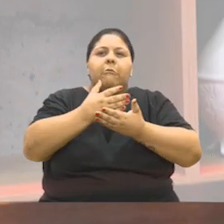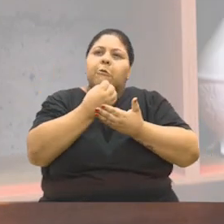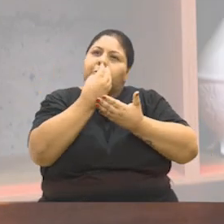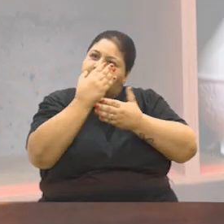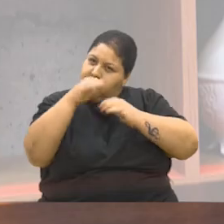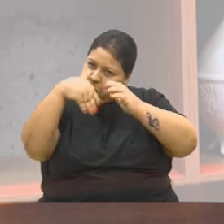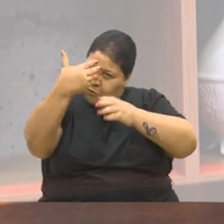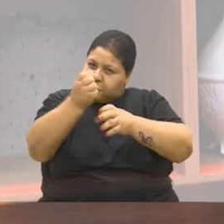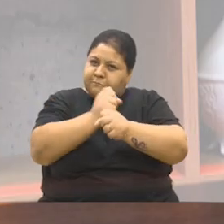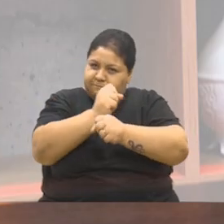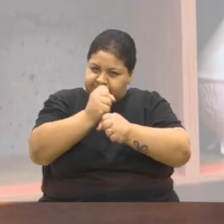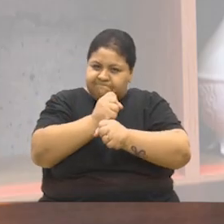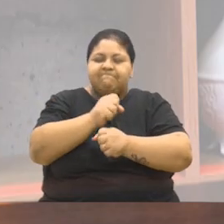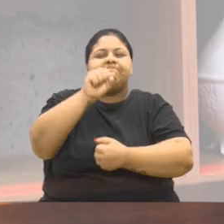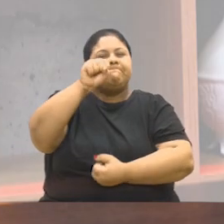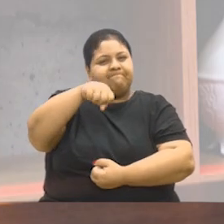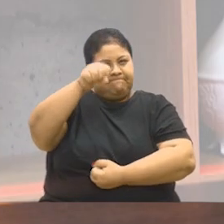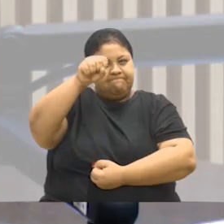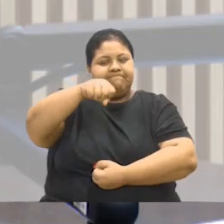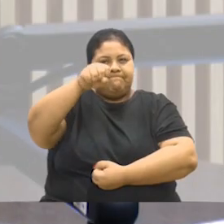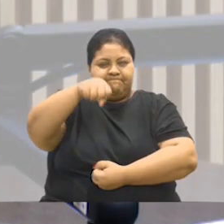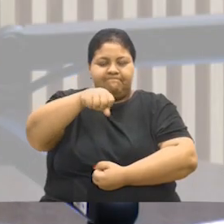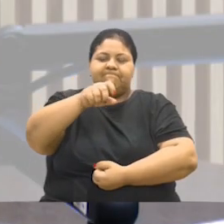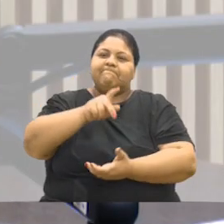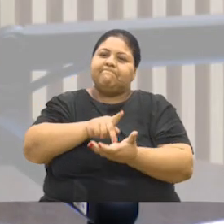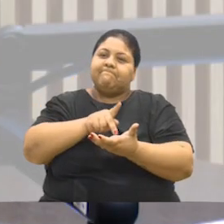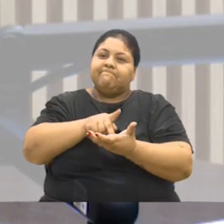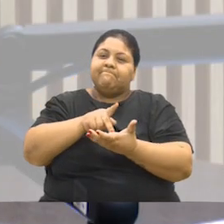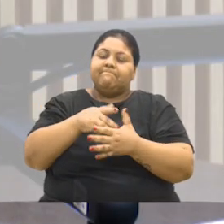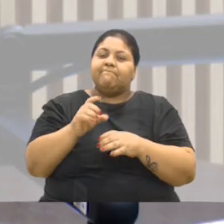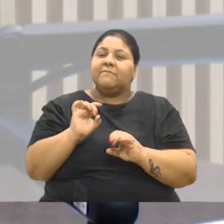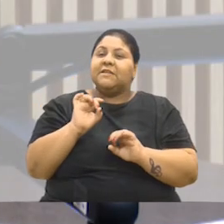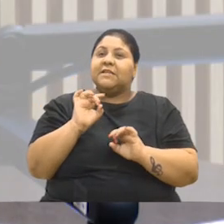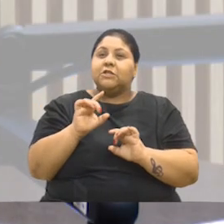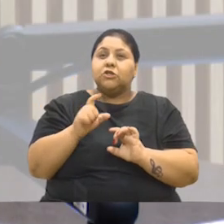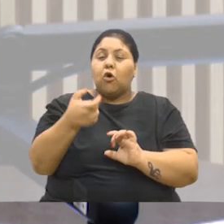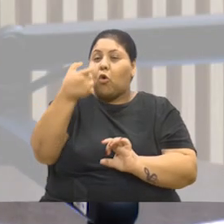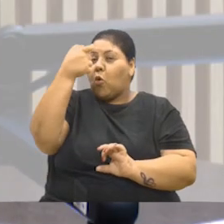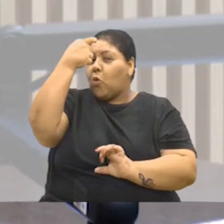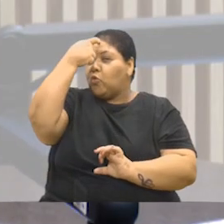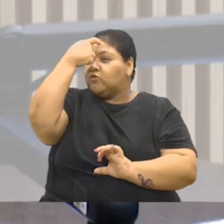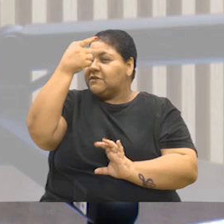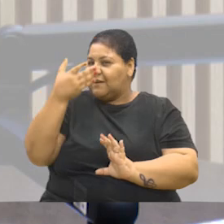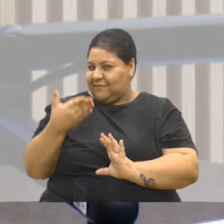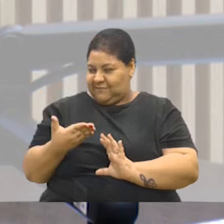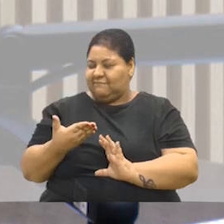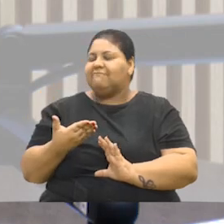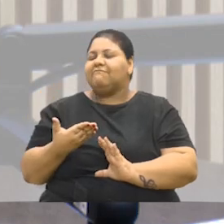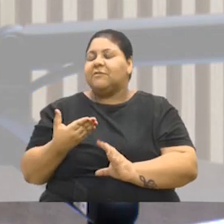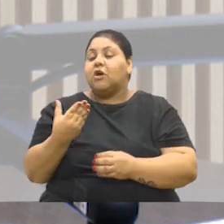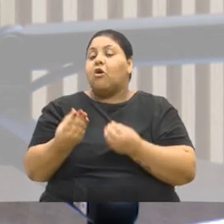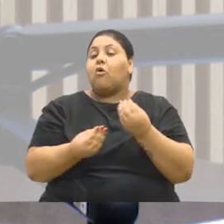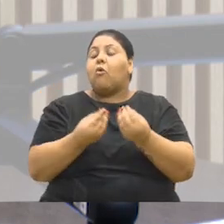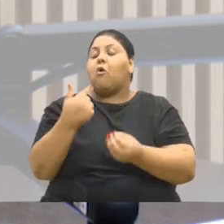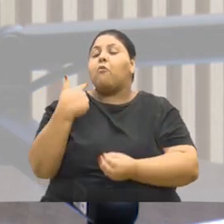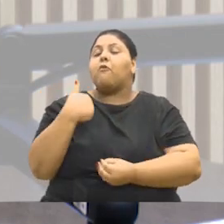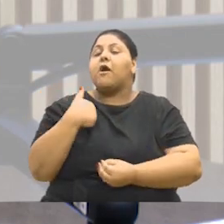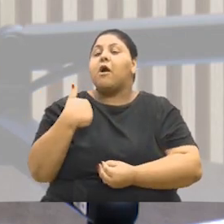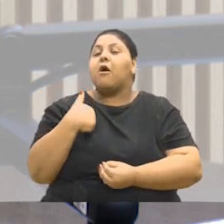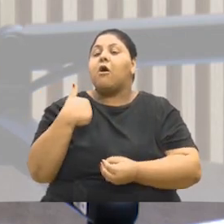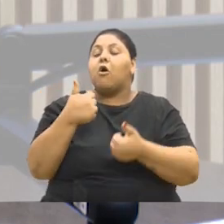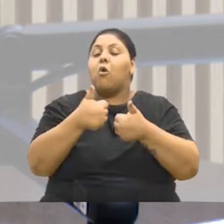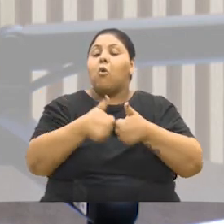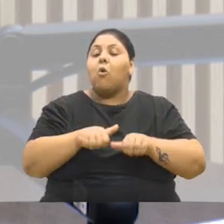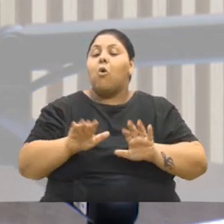Exatamente. Exatamente. É uma questão de consciência, sabe? Como eu estou tratando as pessoas com quem